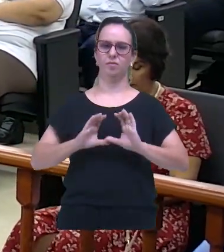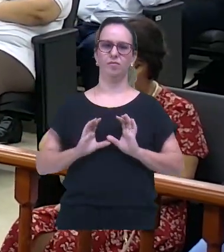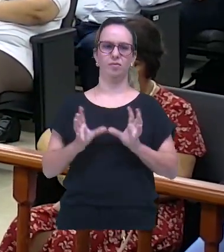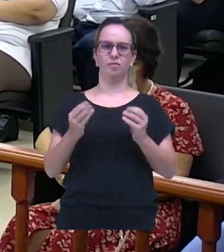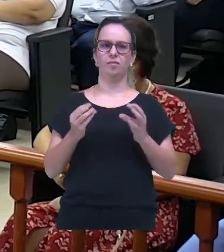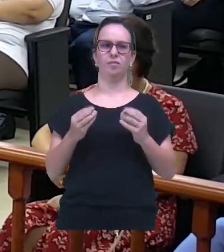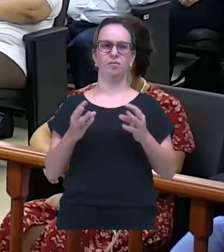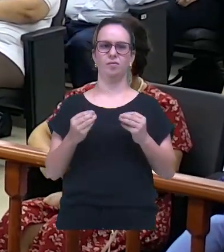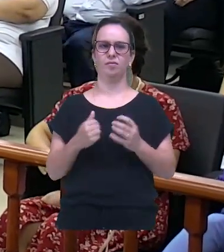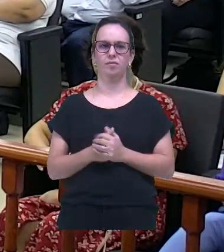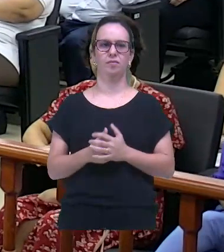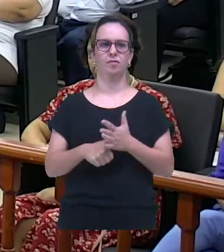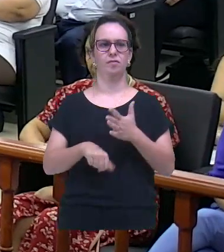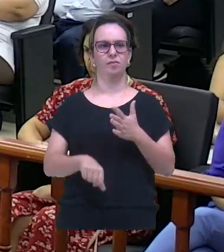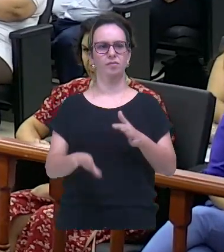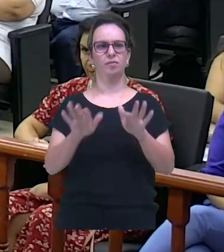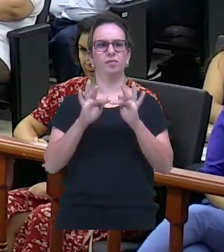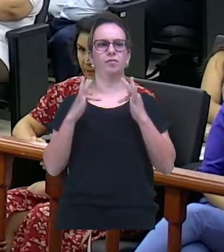da família, de encontros,